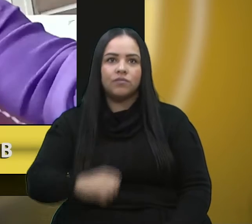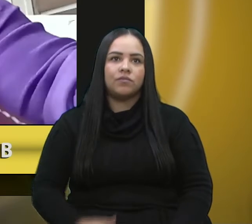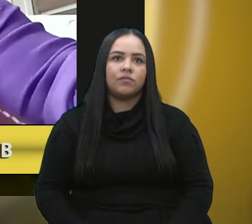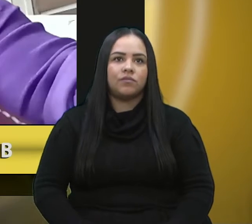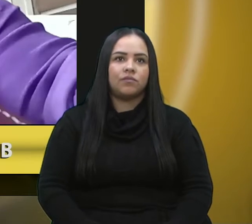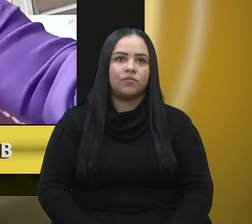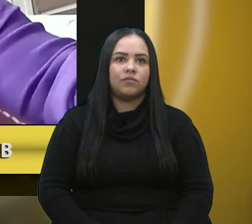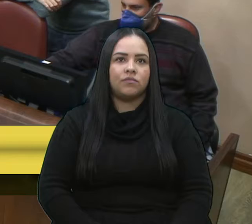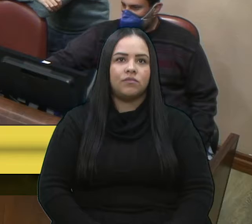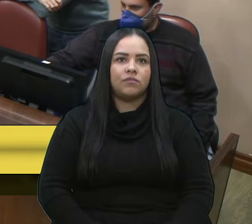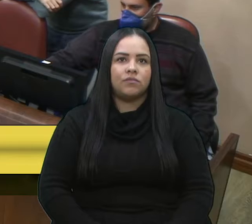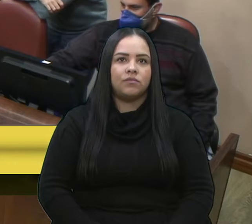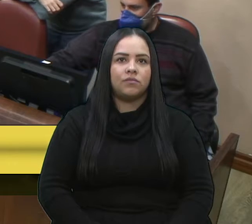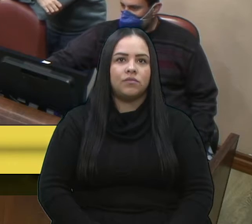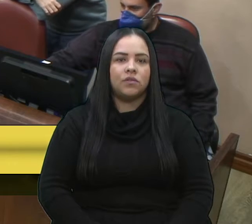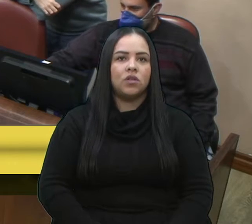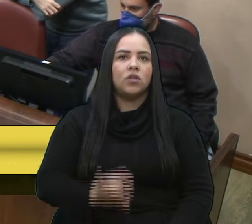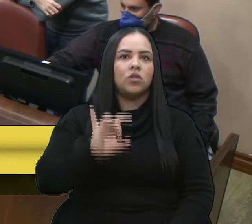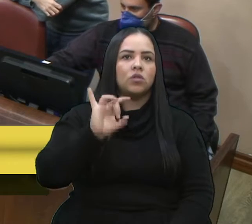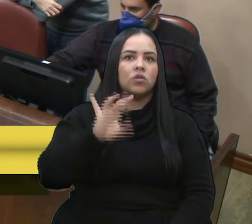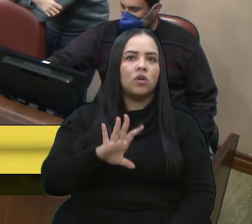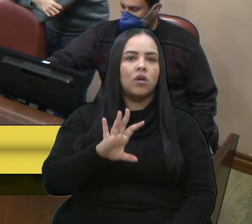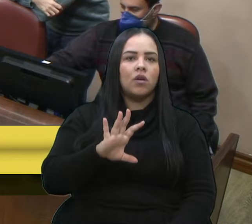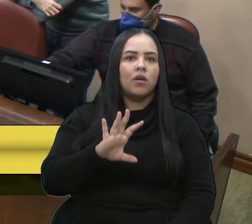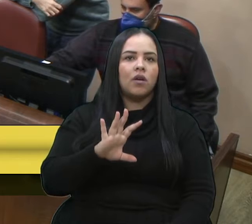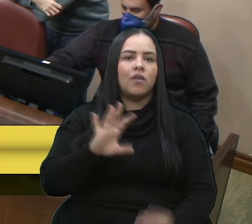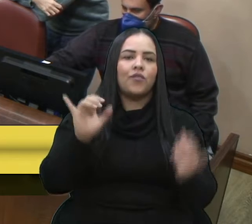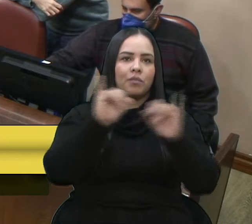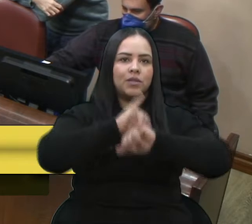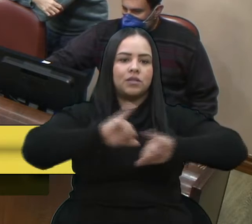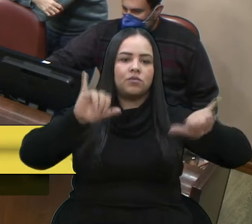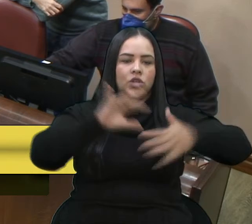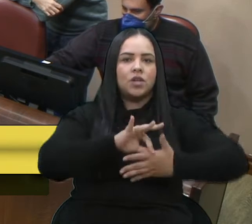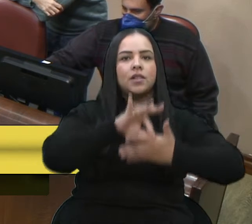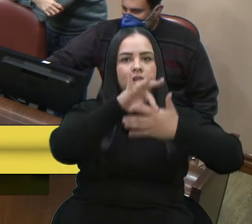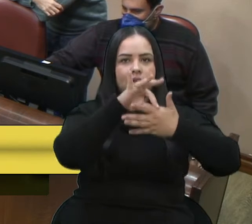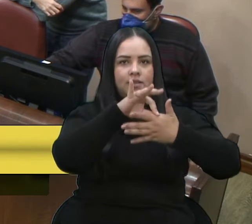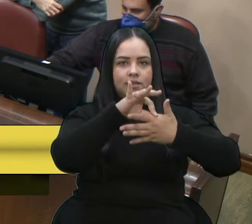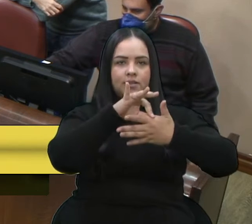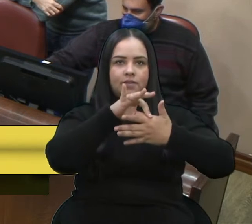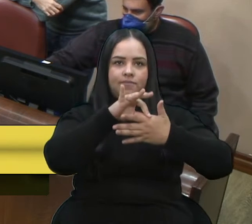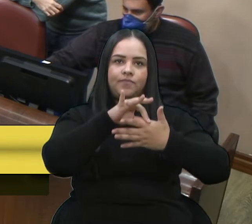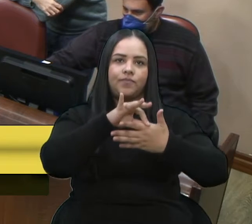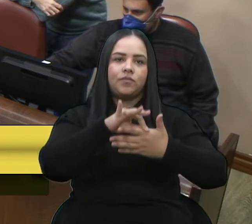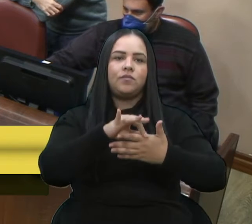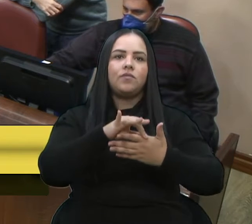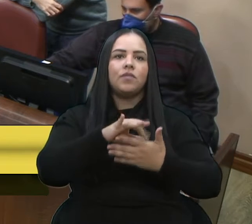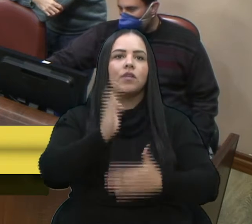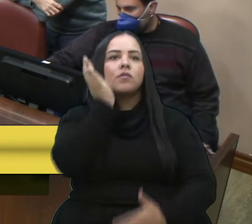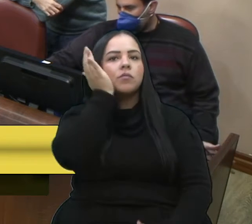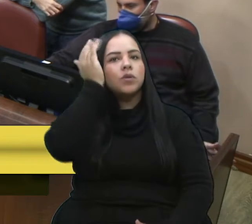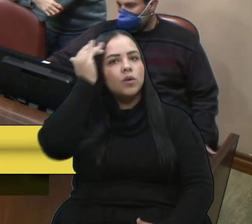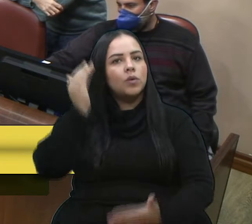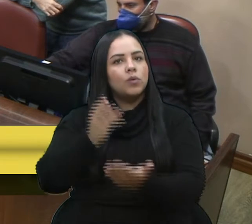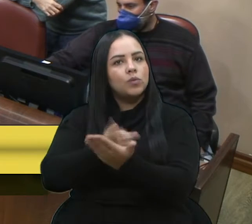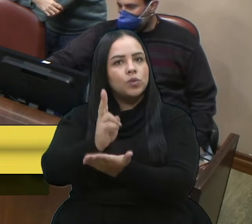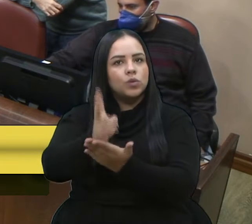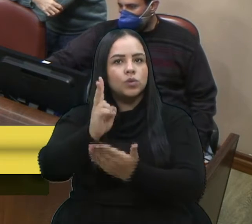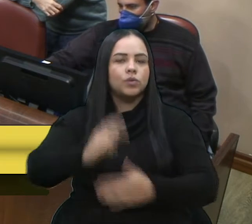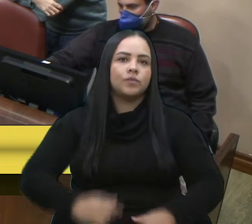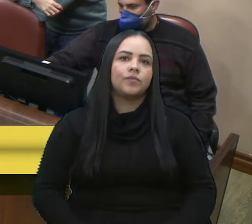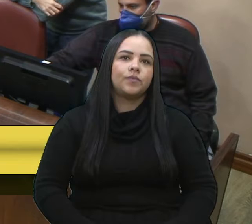líder, senhor Questão de presidente, ordem, ao então, MDB. declaração de líder bancada do MDB. Felipe permanece com a palavra, já está